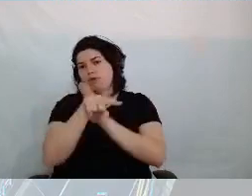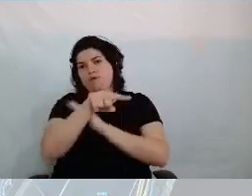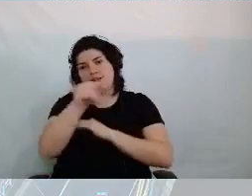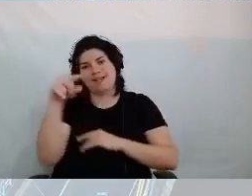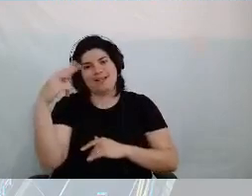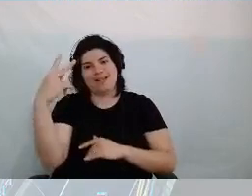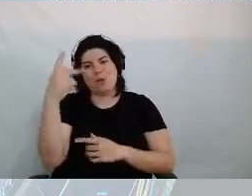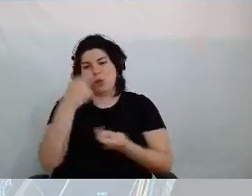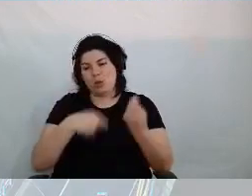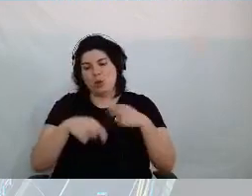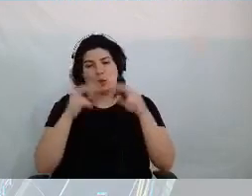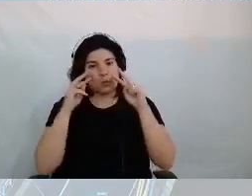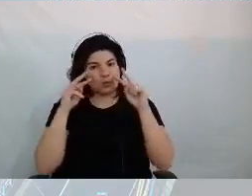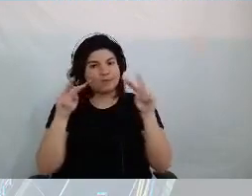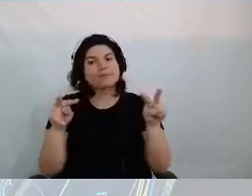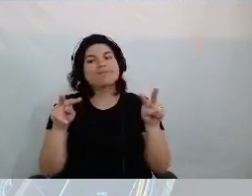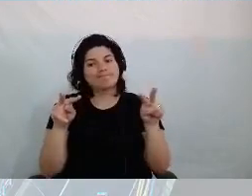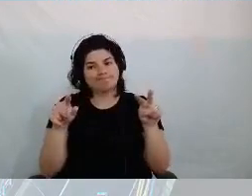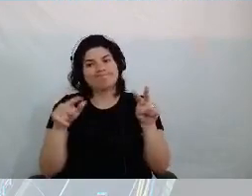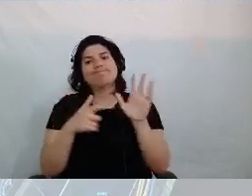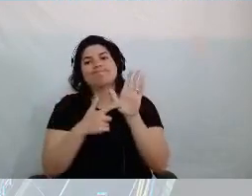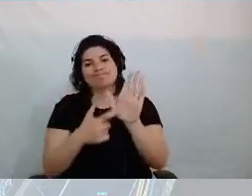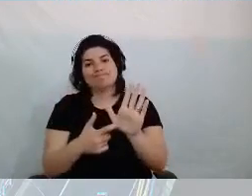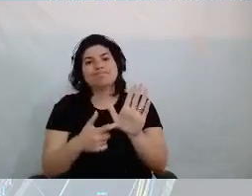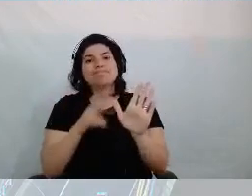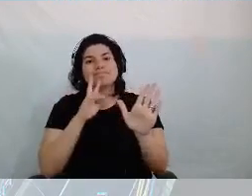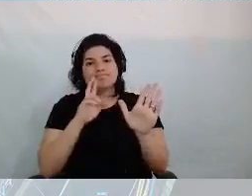negócio. Ele que vai responder.